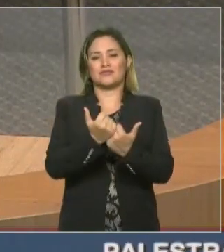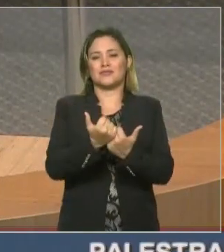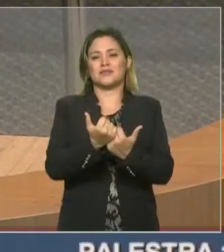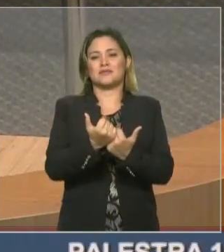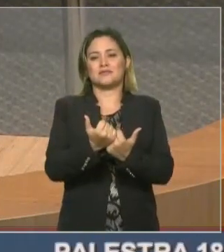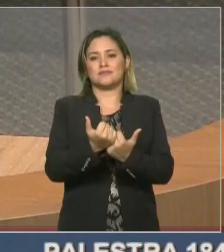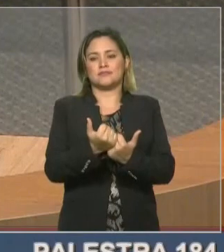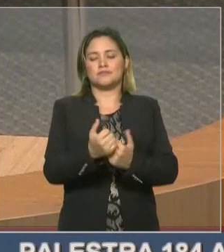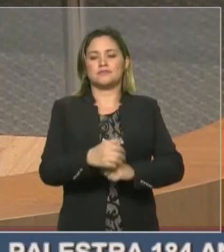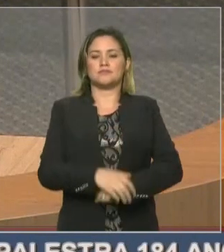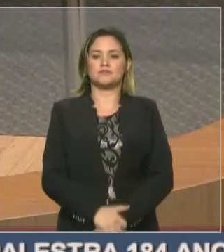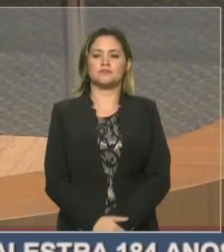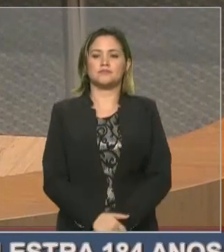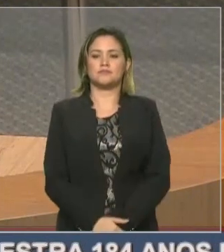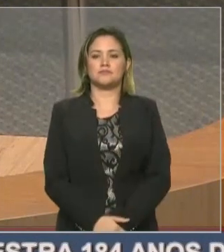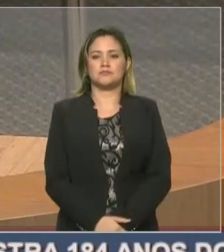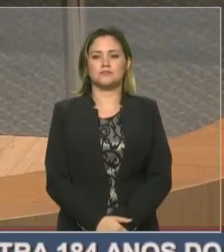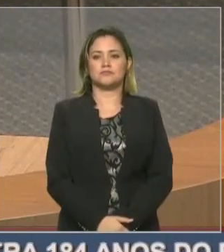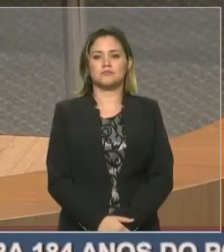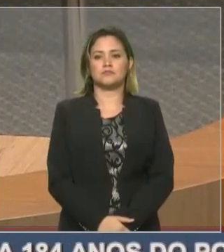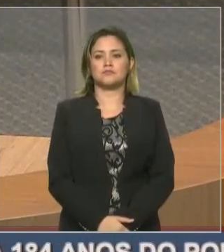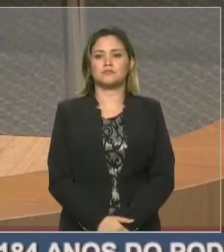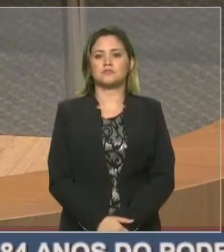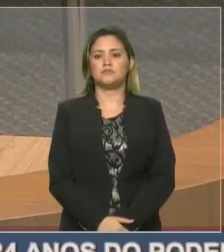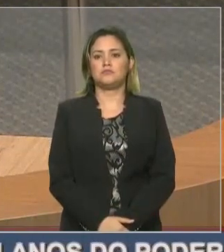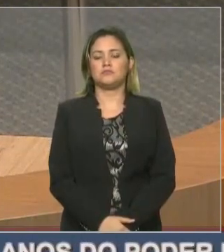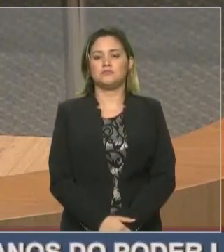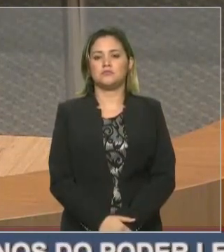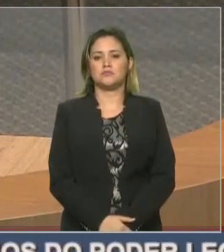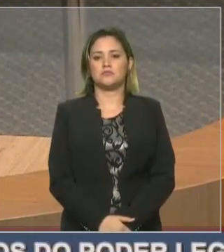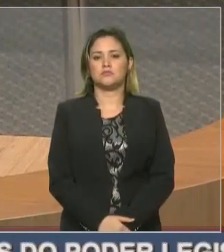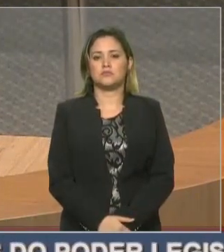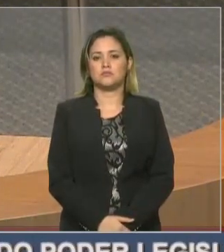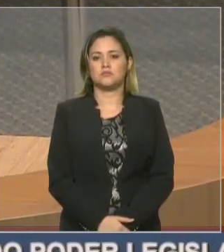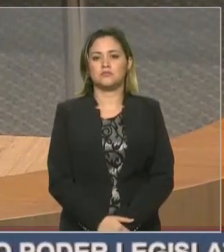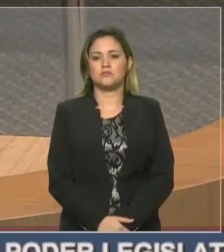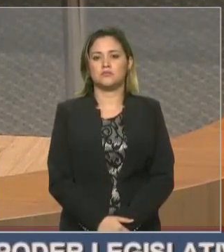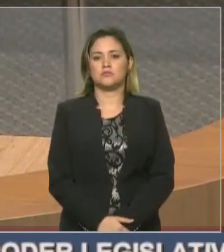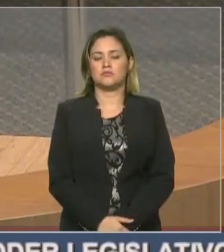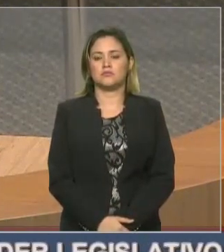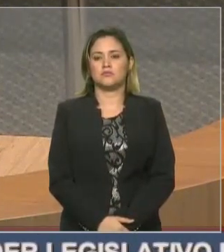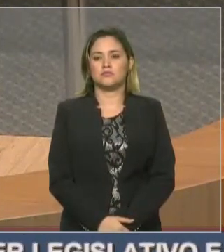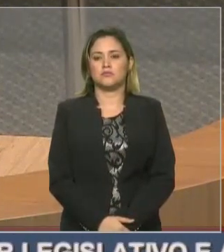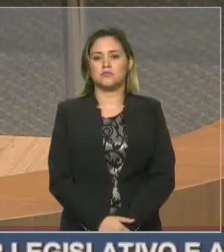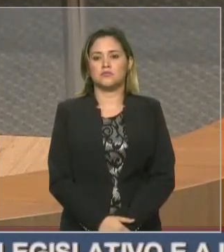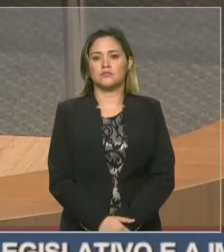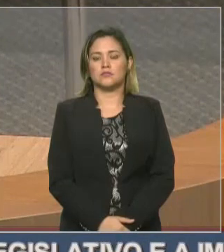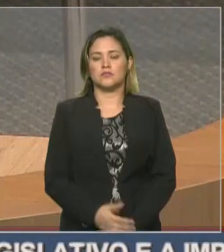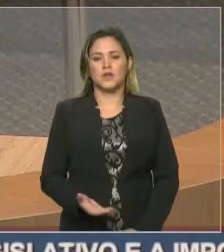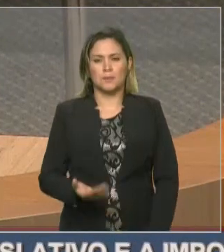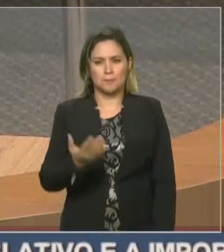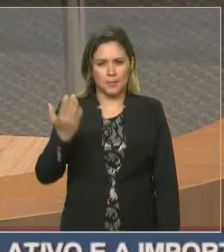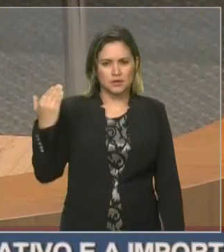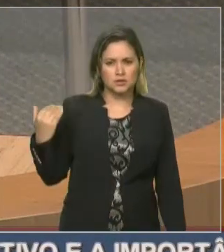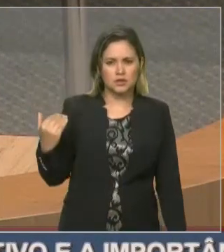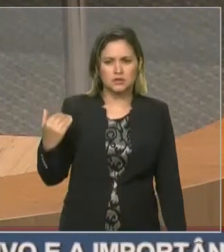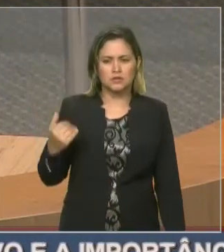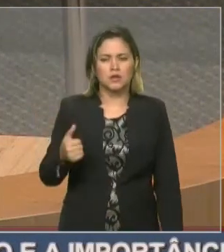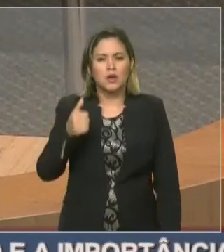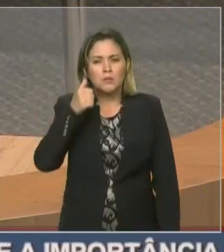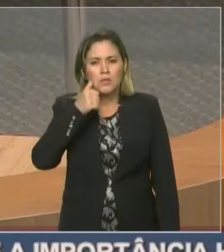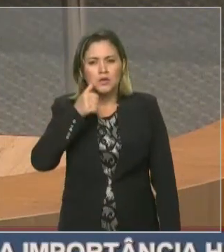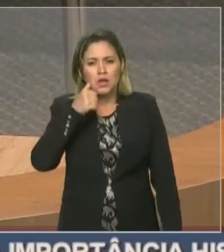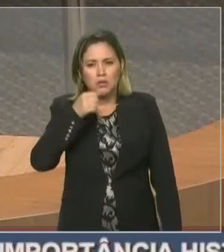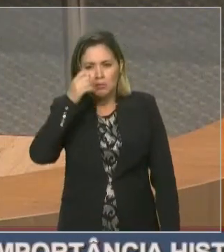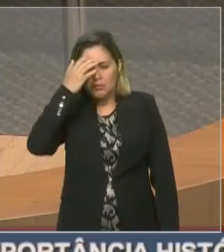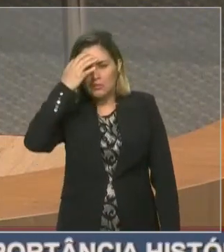Há poucos dias, lá em Menejão, Lisboa, uma velha mãe de santa chegou para mim e disse: doutor Salvo,